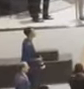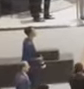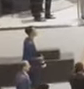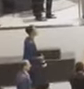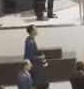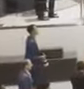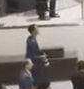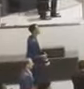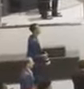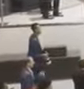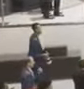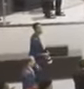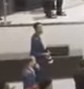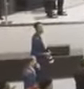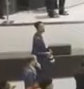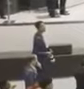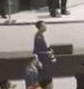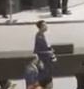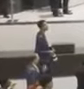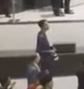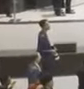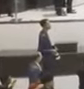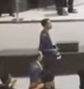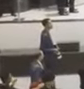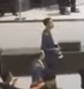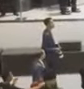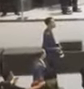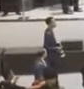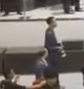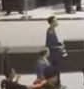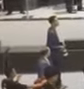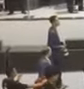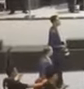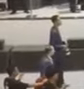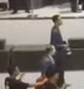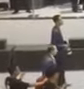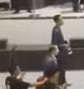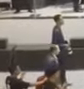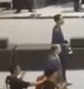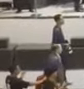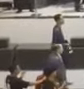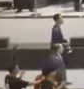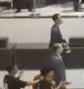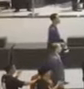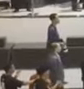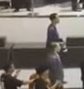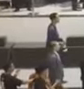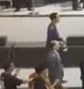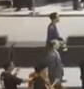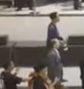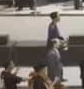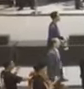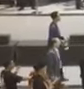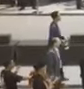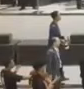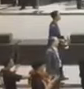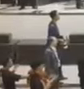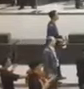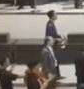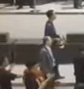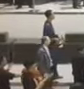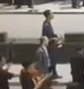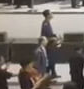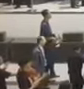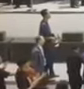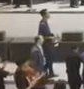A primeira das 10 já chegou. Eu quero a segunda das 10, está chegando aqui. Eu quero a terceira das